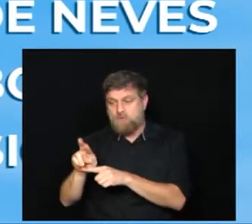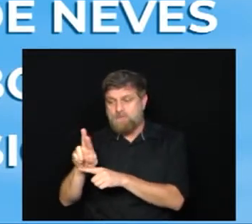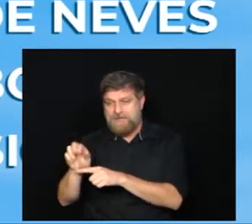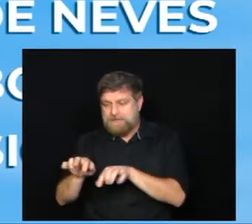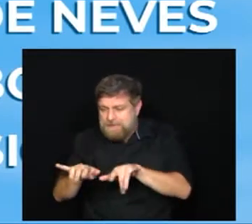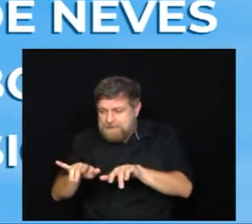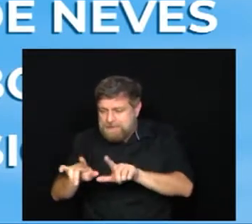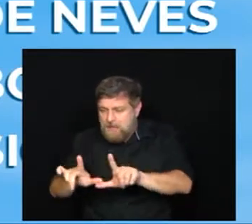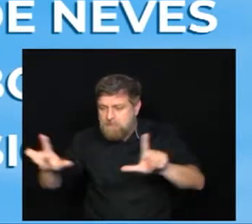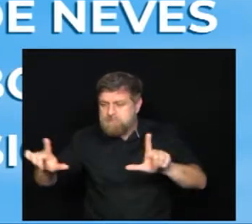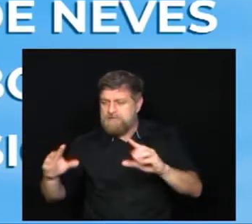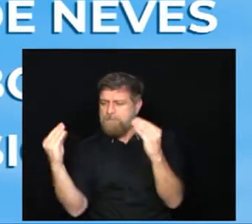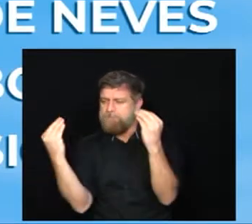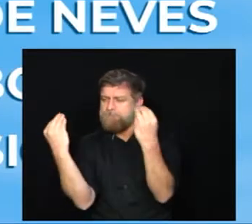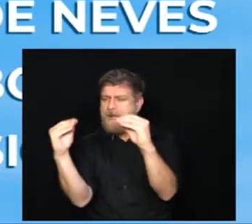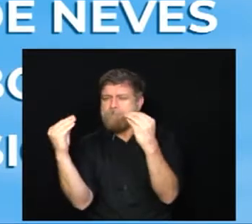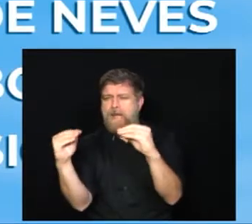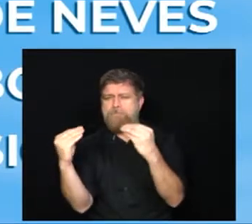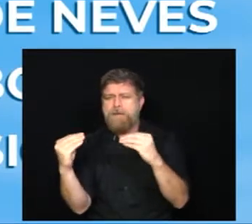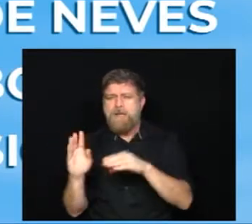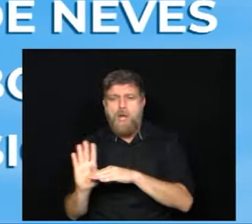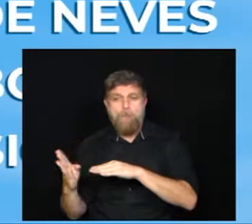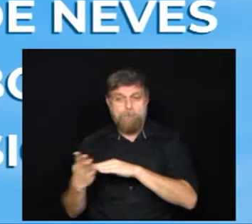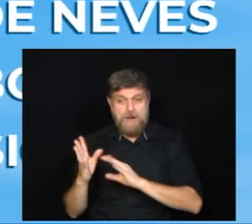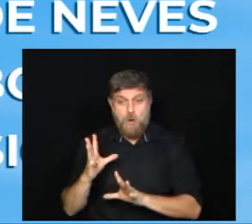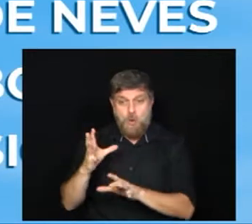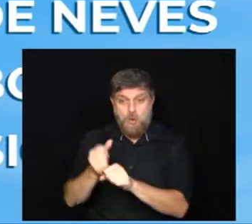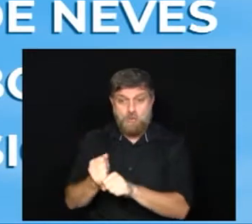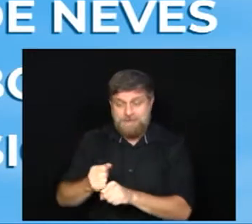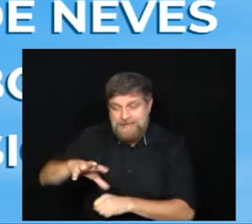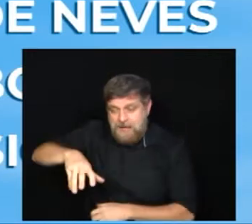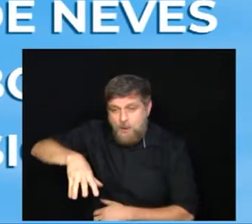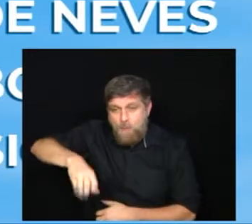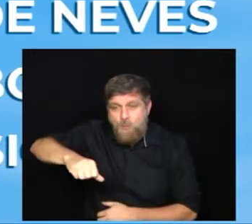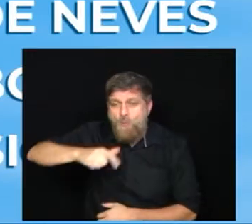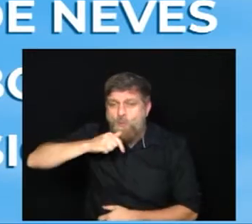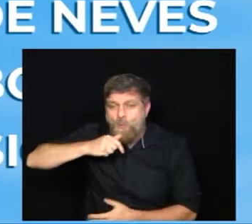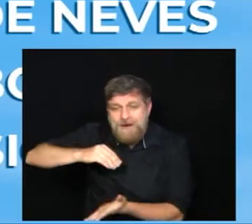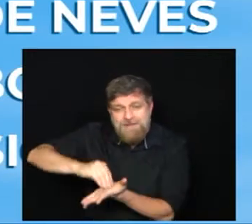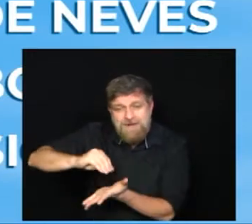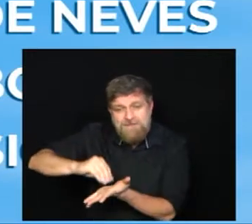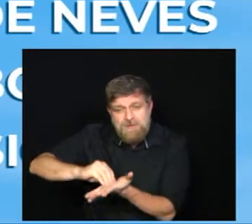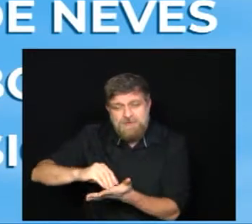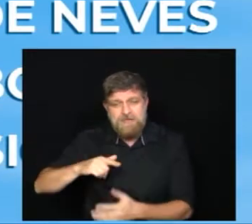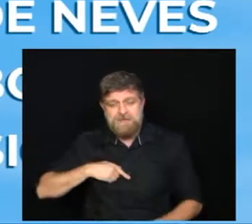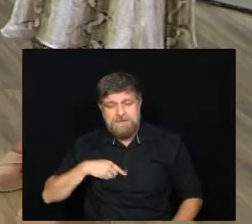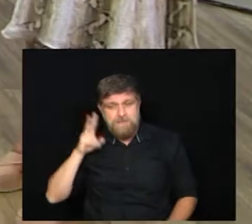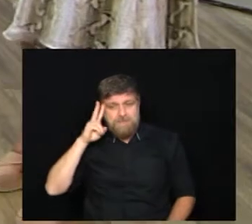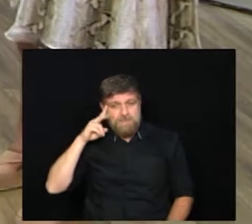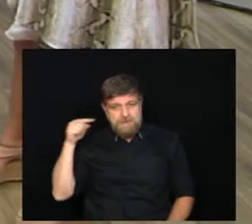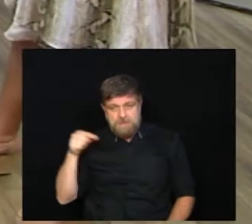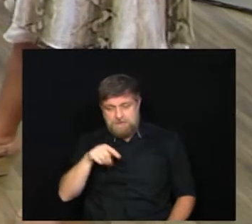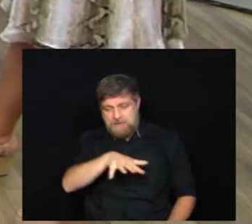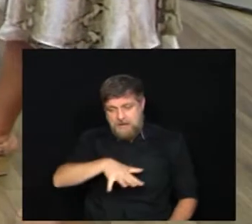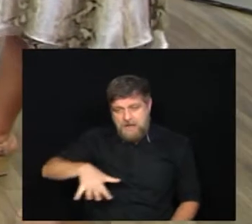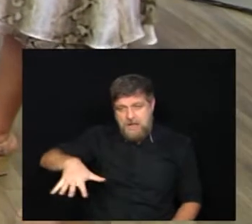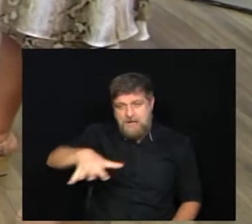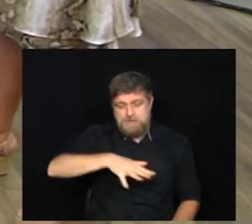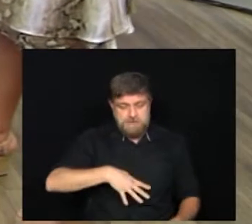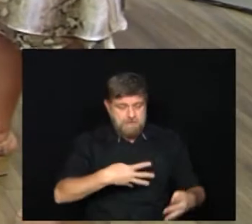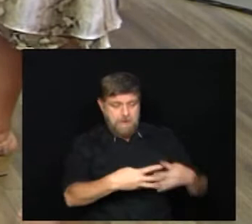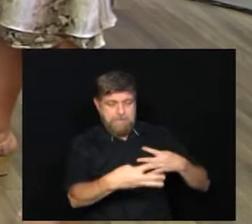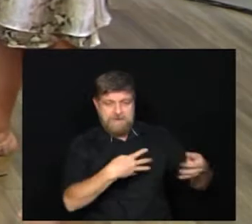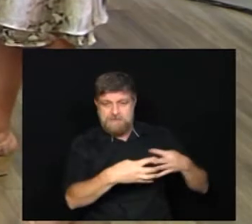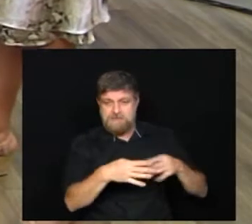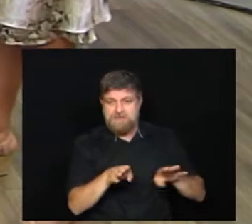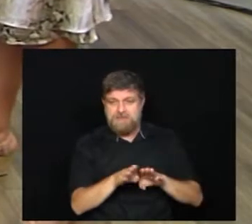campinas.sp.gov.br, lá tem elencado todos os bairros que ficarão sem água nas duas regiões. Lembrando que lá na região de Barão Geraldo